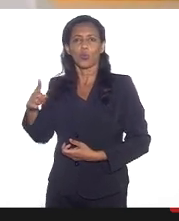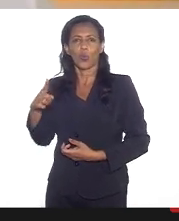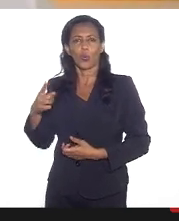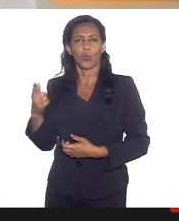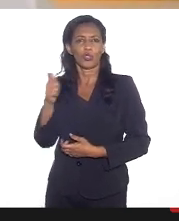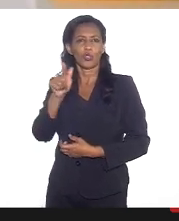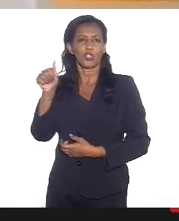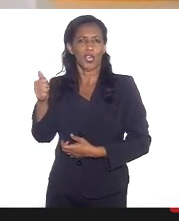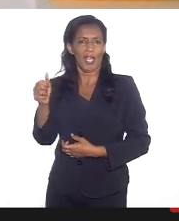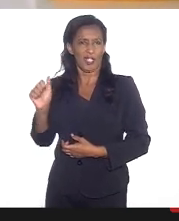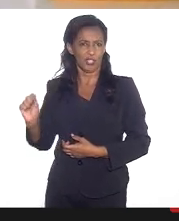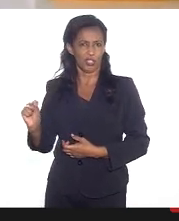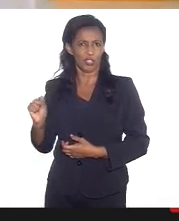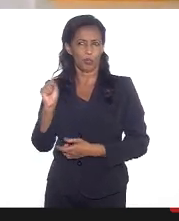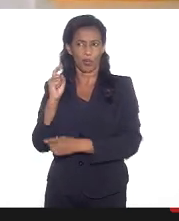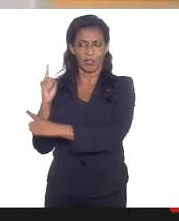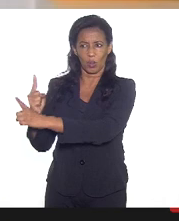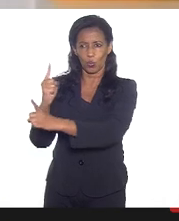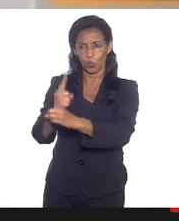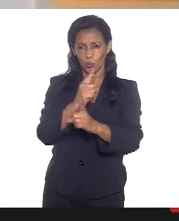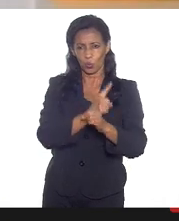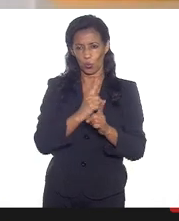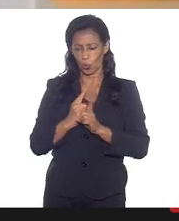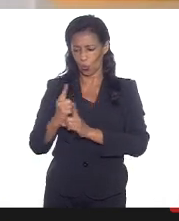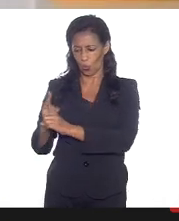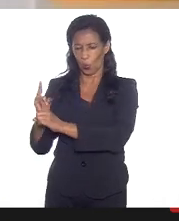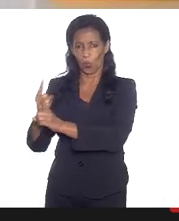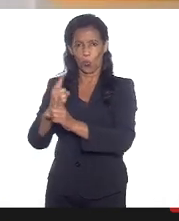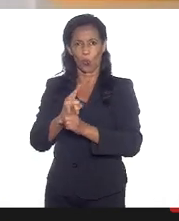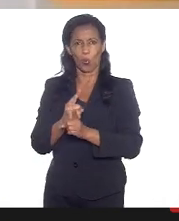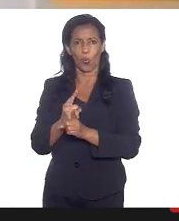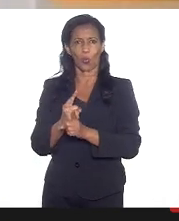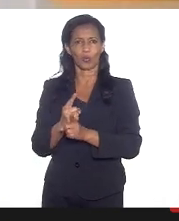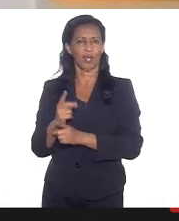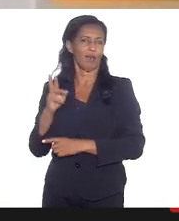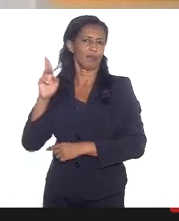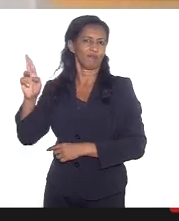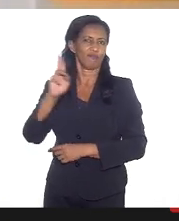possam encontrar e conversar com os demandantes de gás.